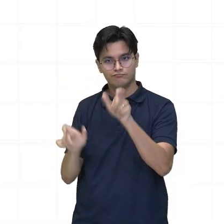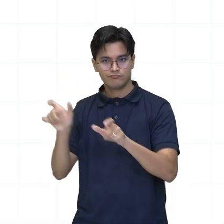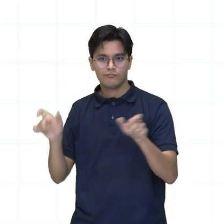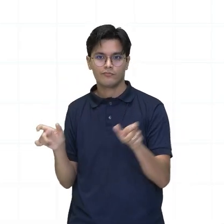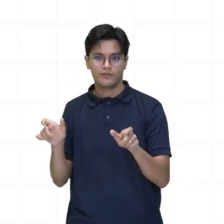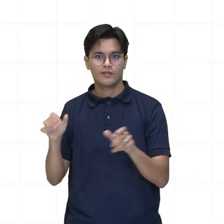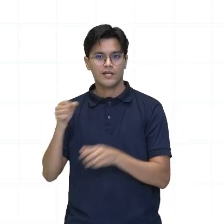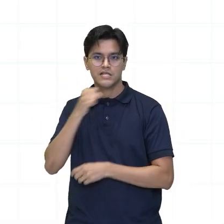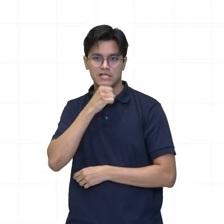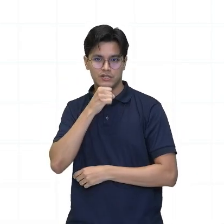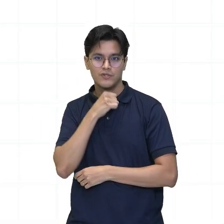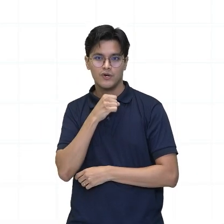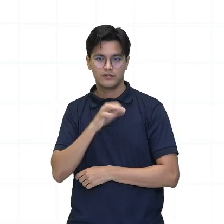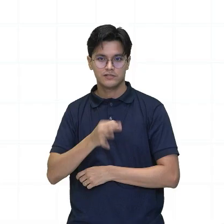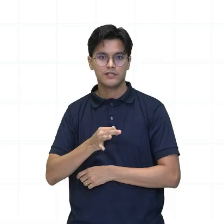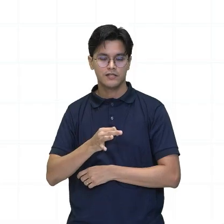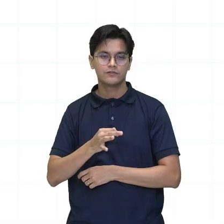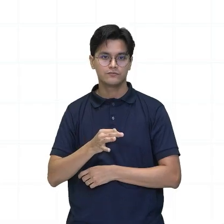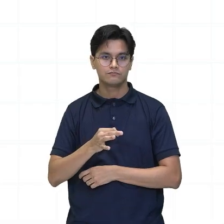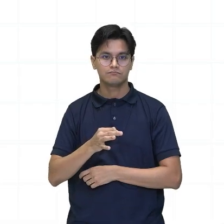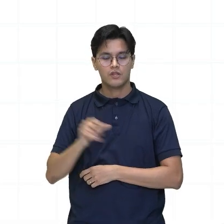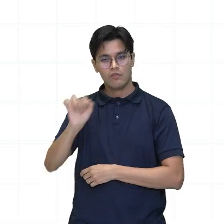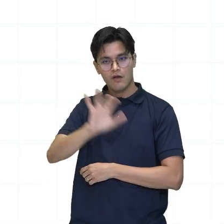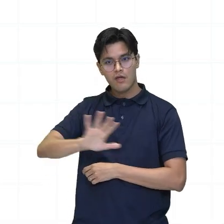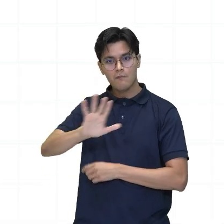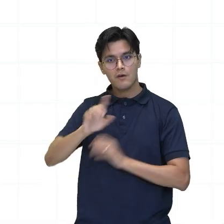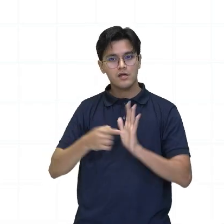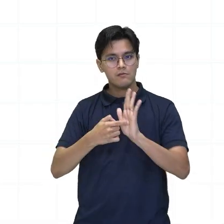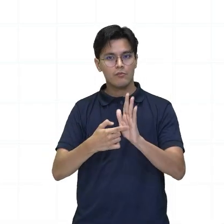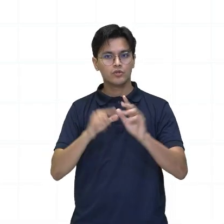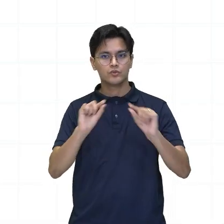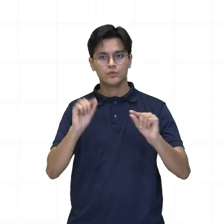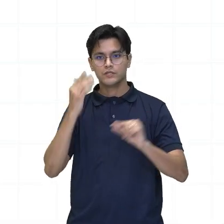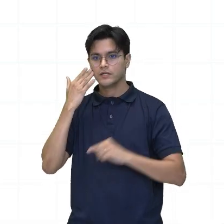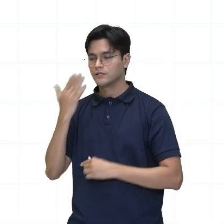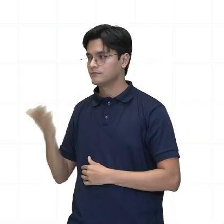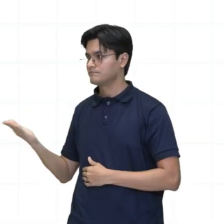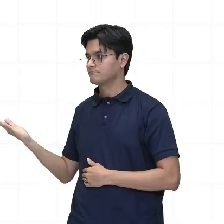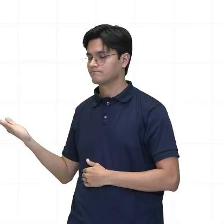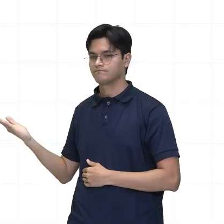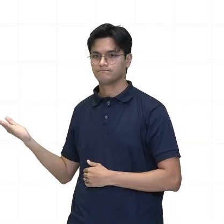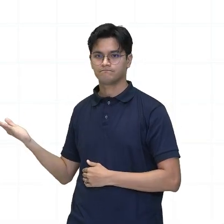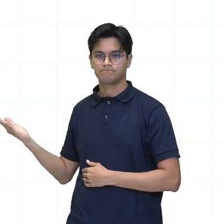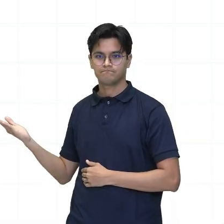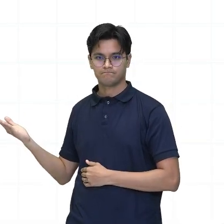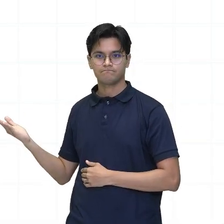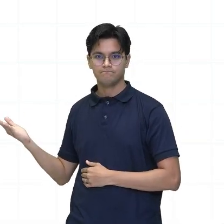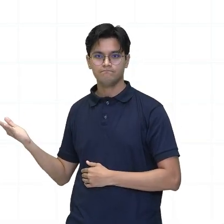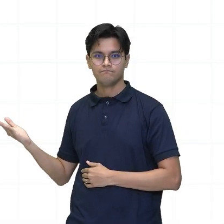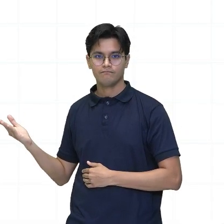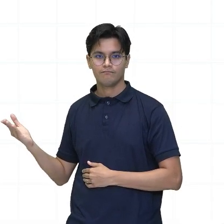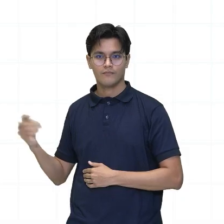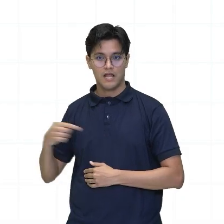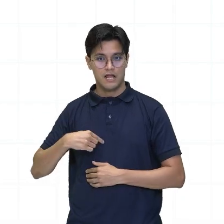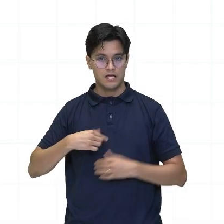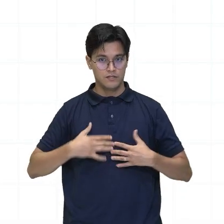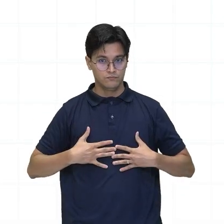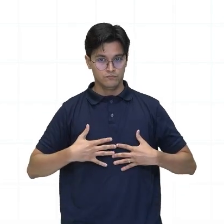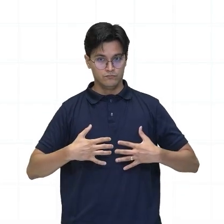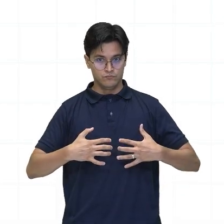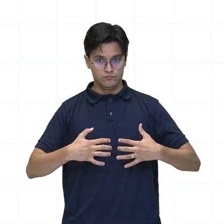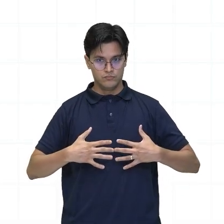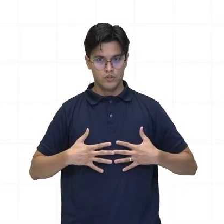na ilustração, a pneumonia ela vai ter lá uma inflamação